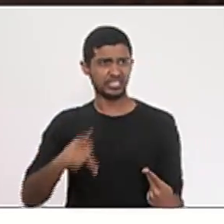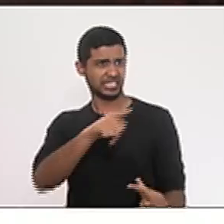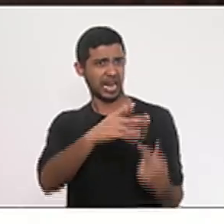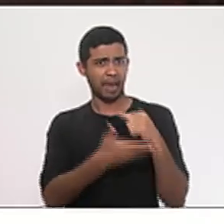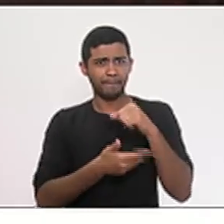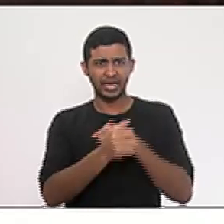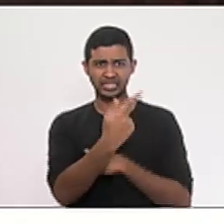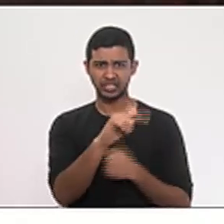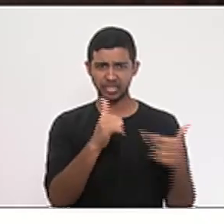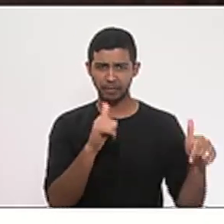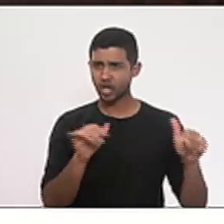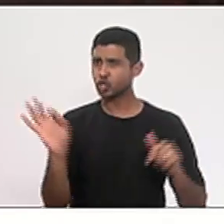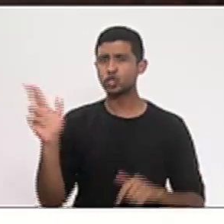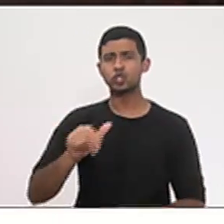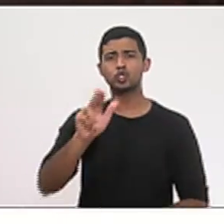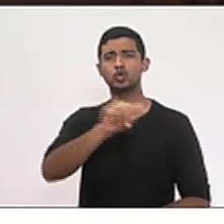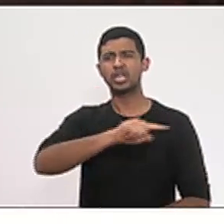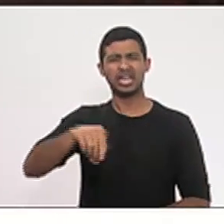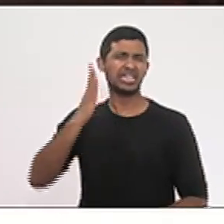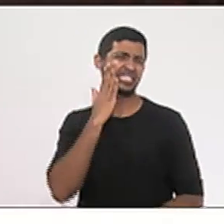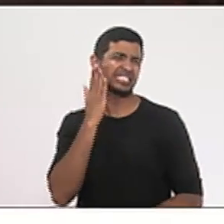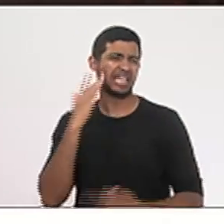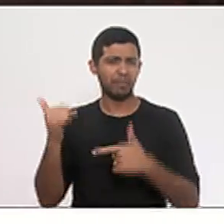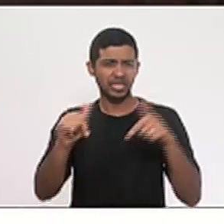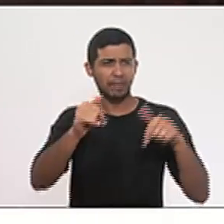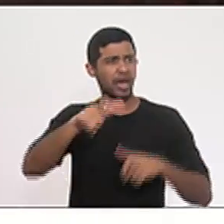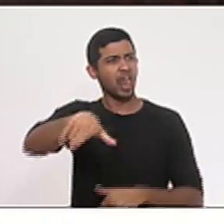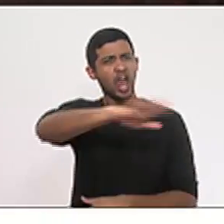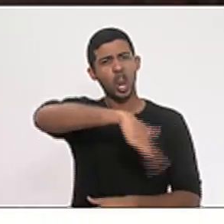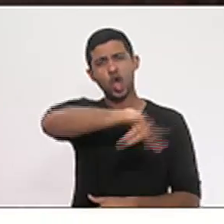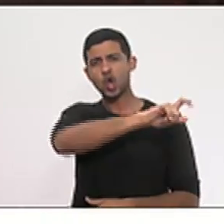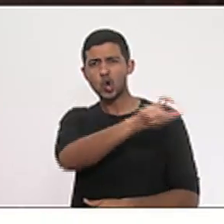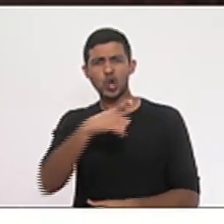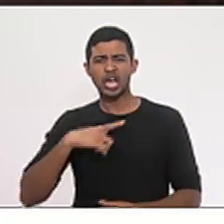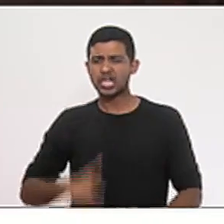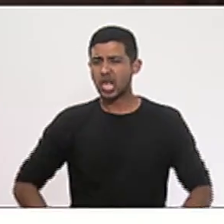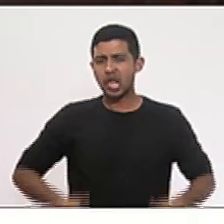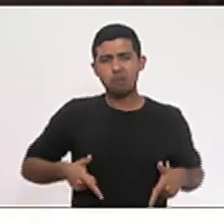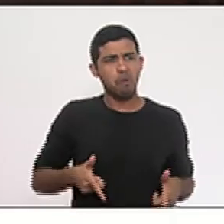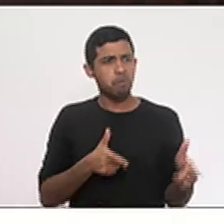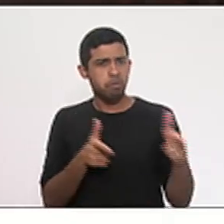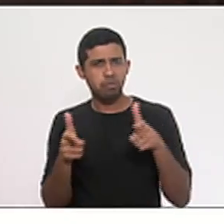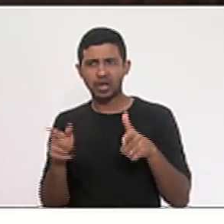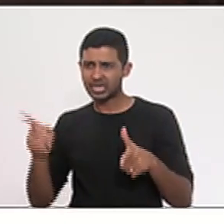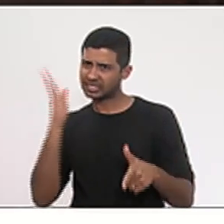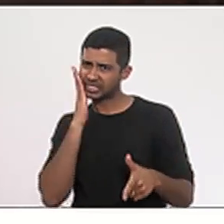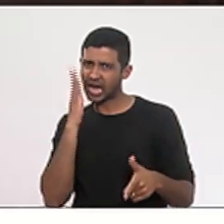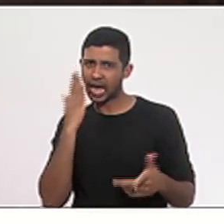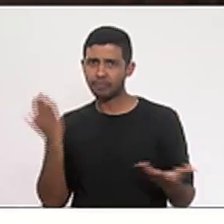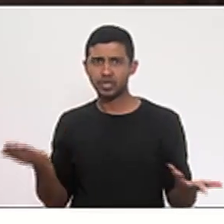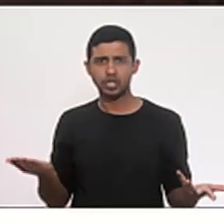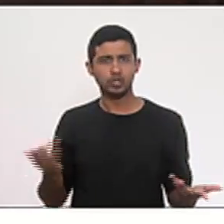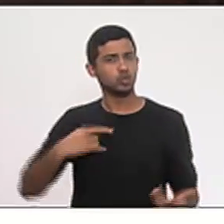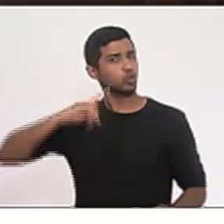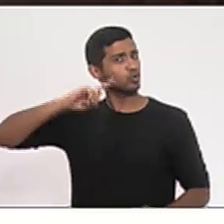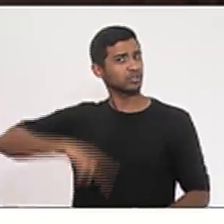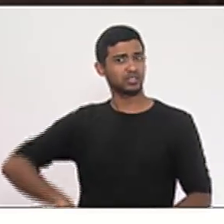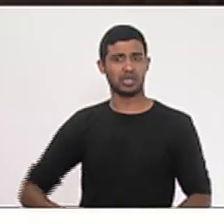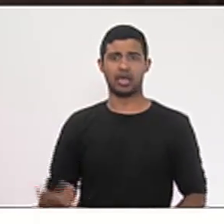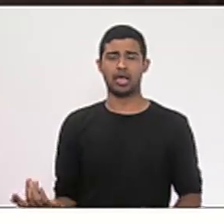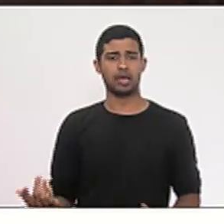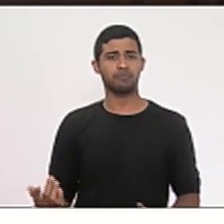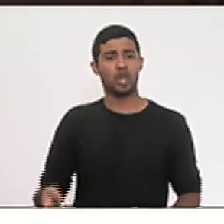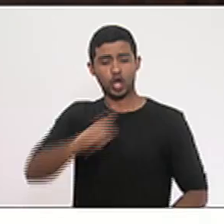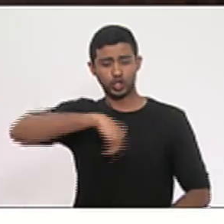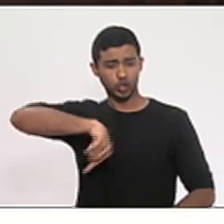trabalhadores, porque ele não sabe o que é trabalhar numa comunidade conflagrada pelo tráfico de drogas, que ele não sabe as condições que